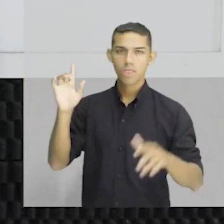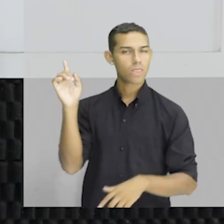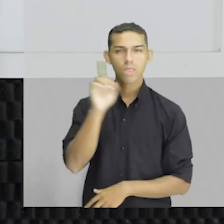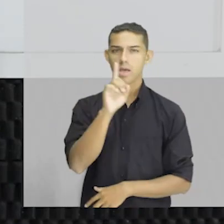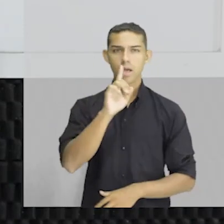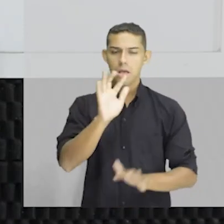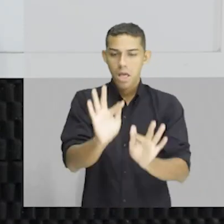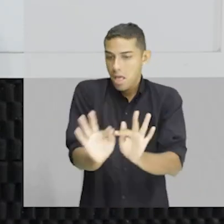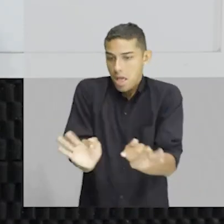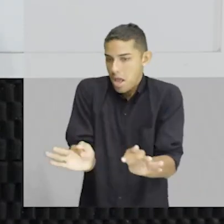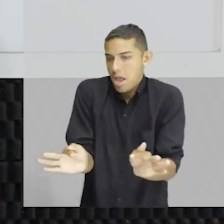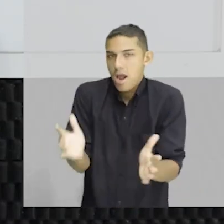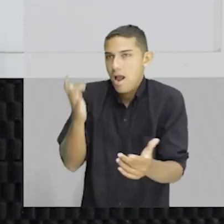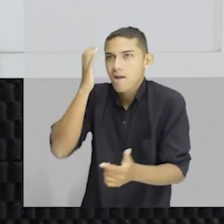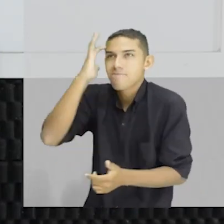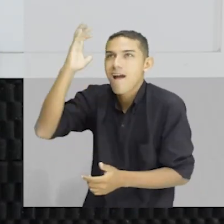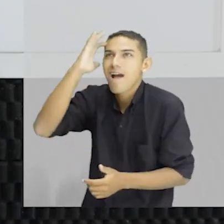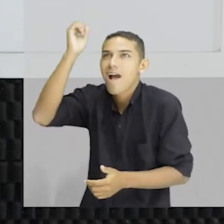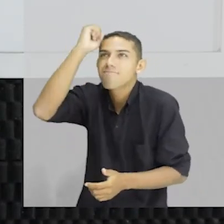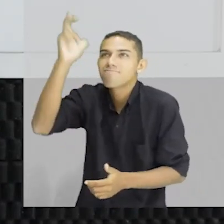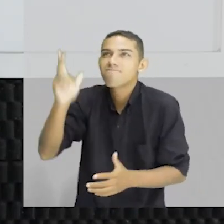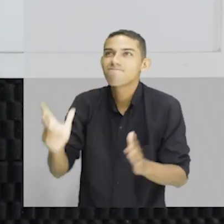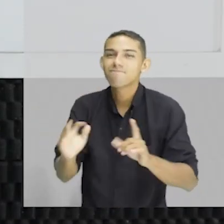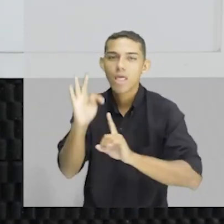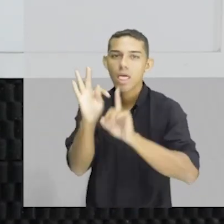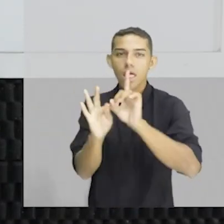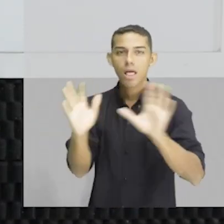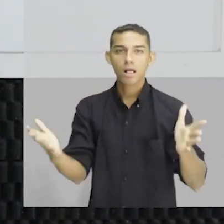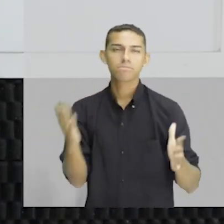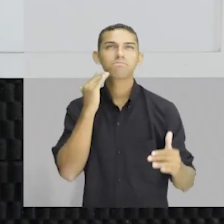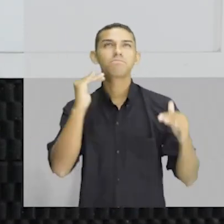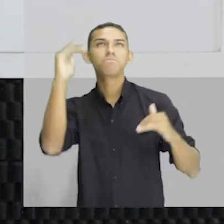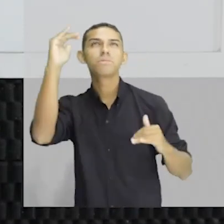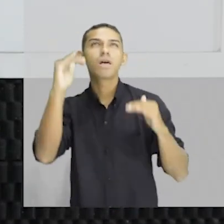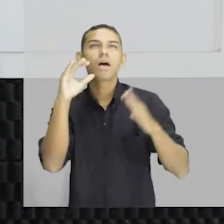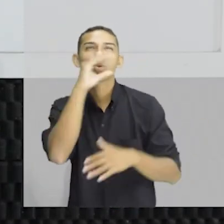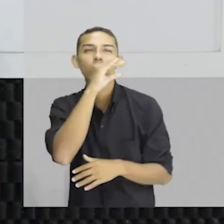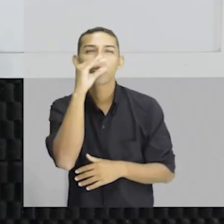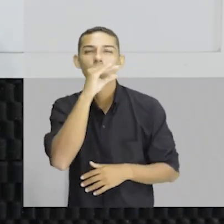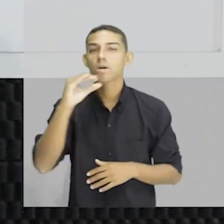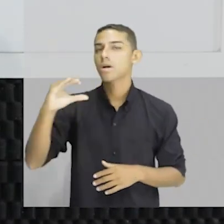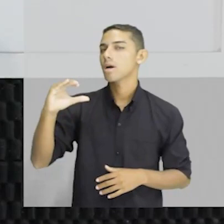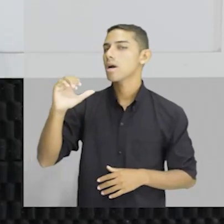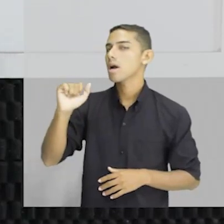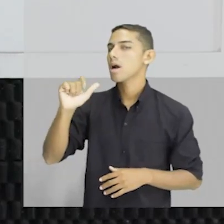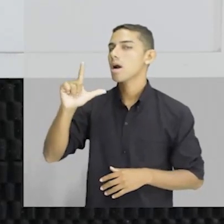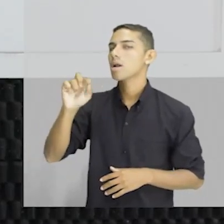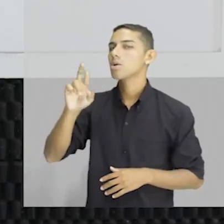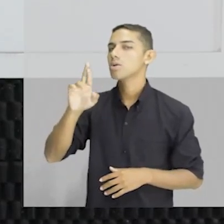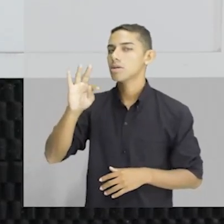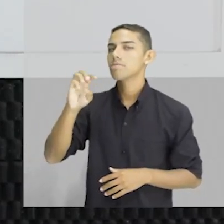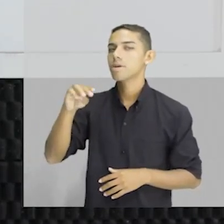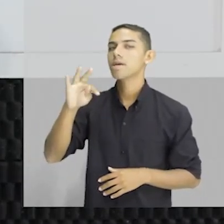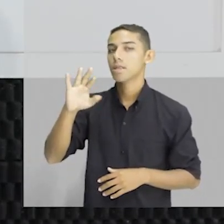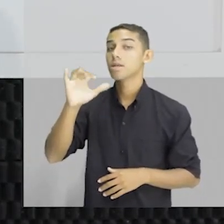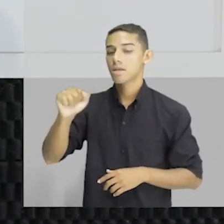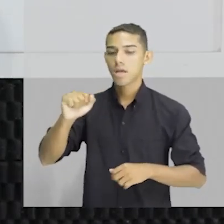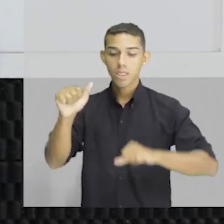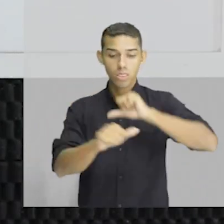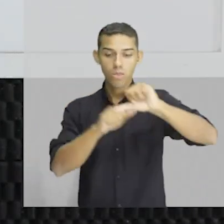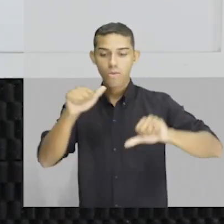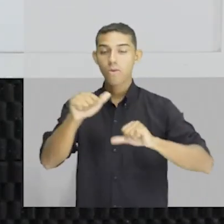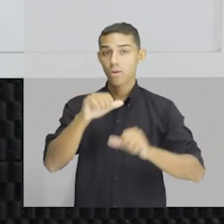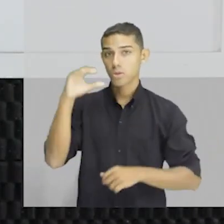são tão simples assim quando se fala de termologia se fala de calorimetria se fala de troca de calor gente